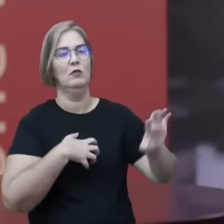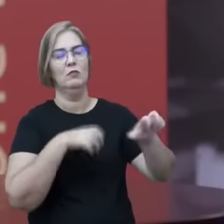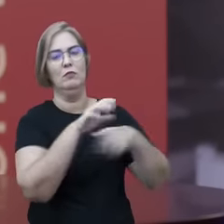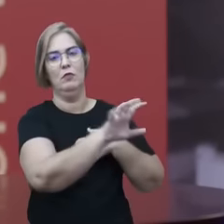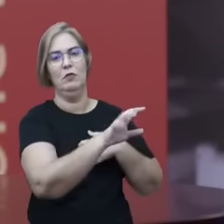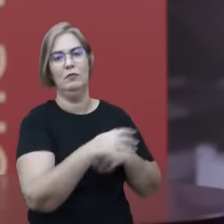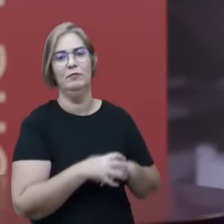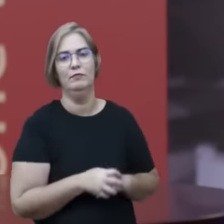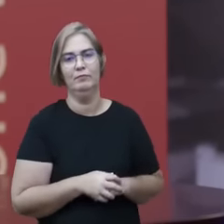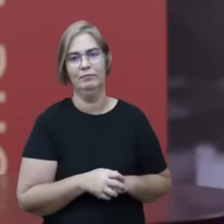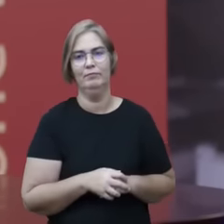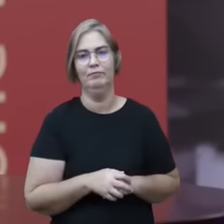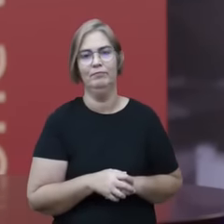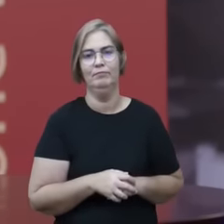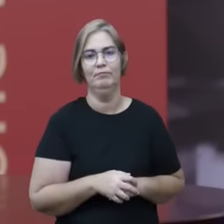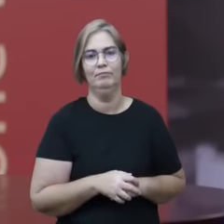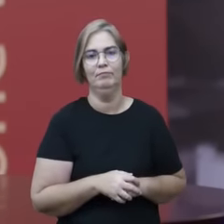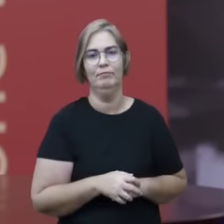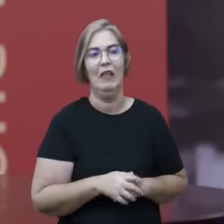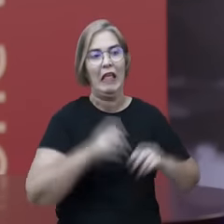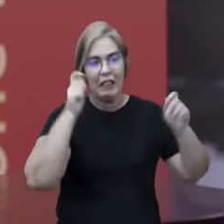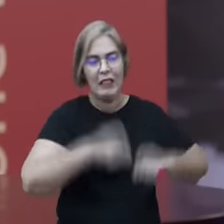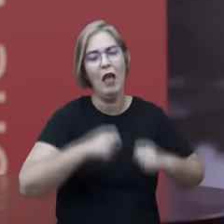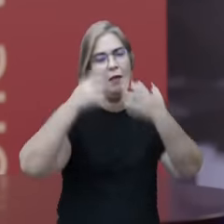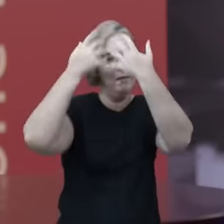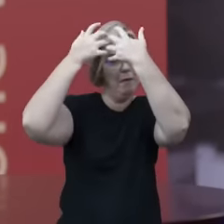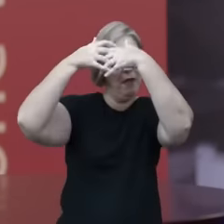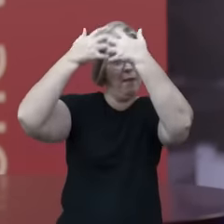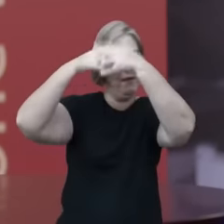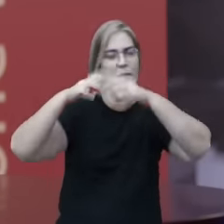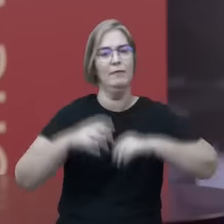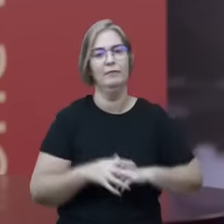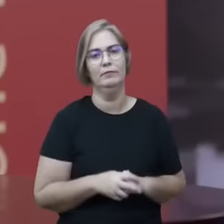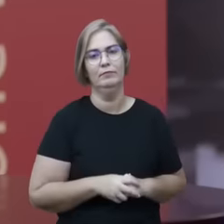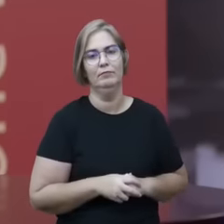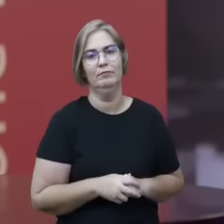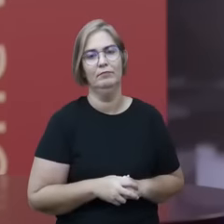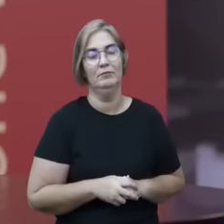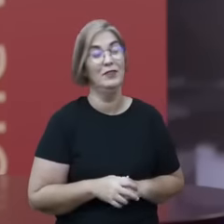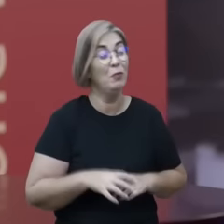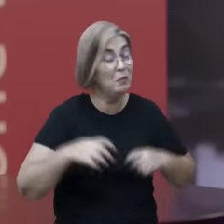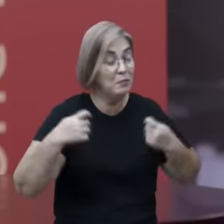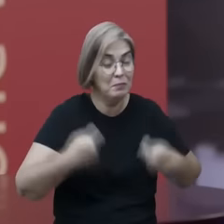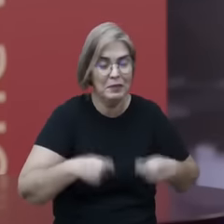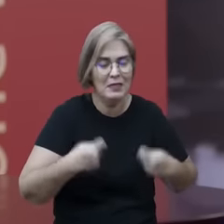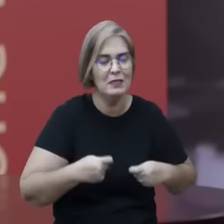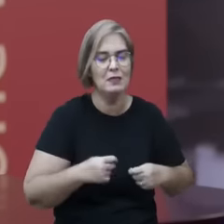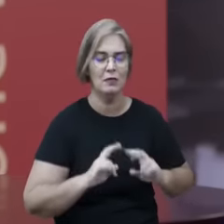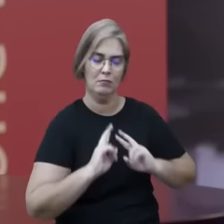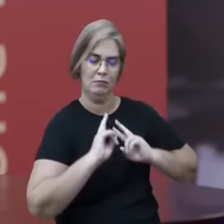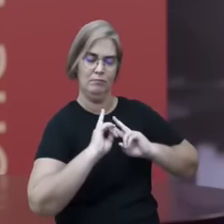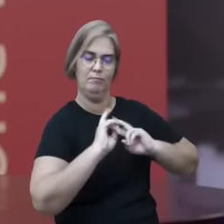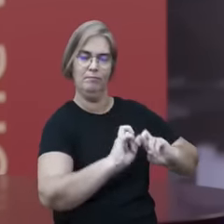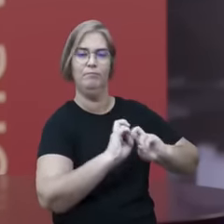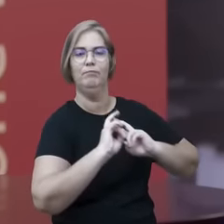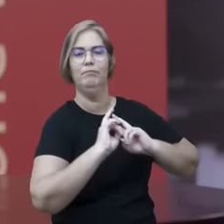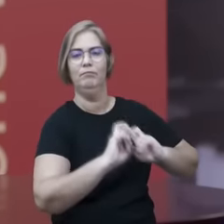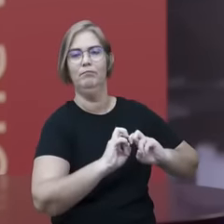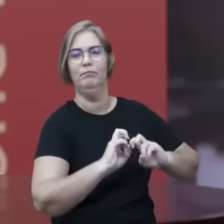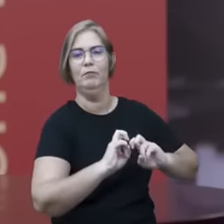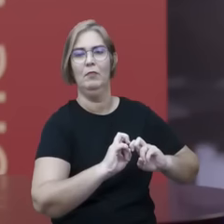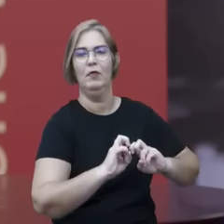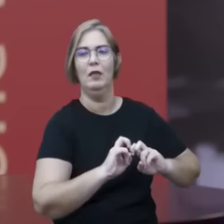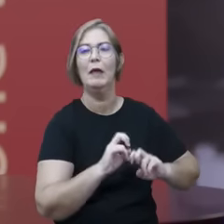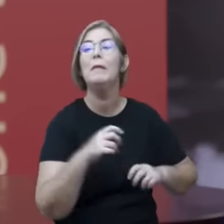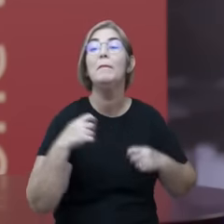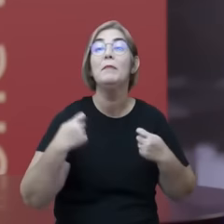aí a possibilidade de reconhecimento. Entretanto, seria necessário redescobrir o que a gente pode chamar de um humanismo,